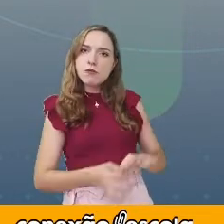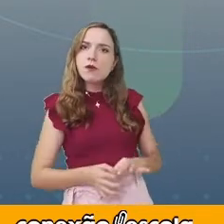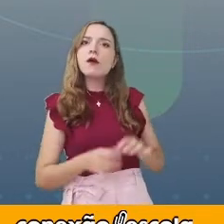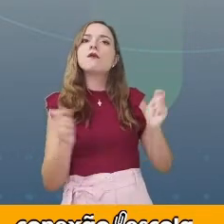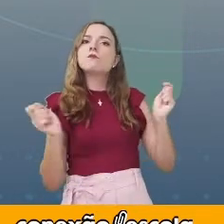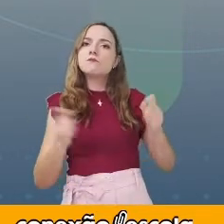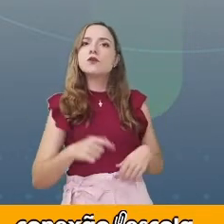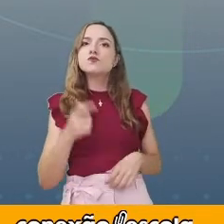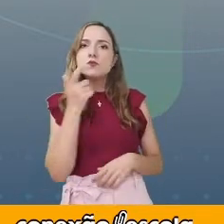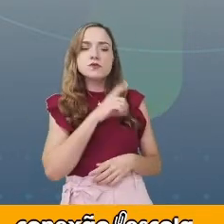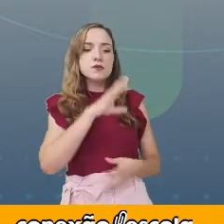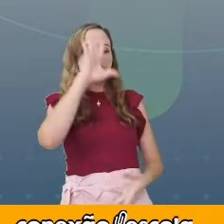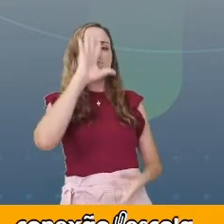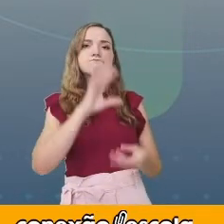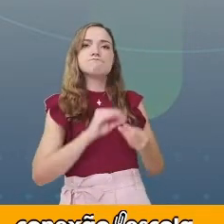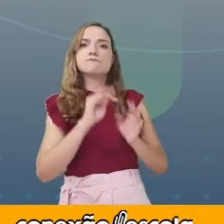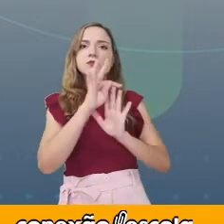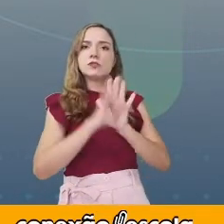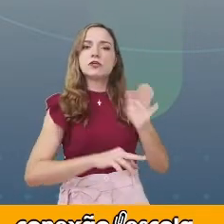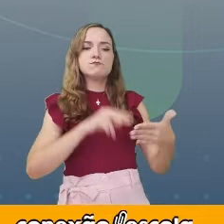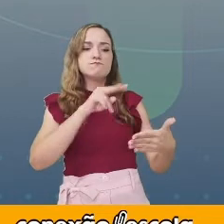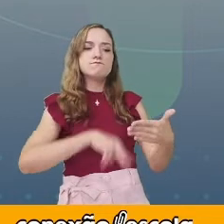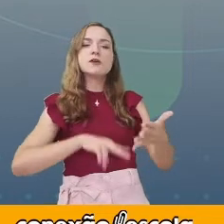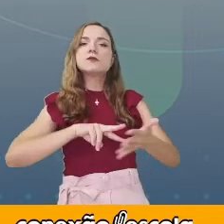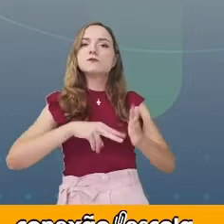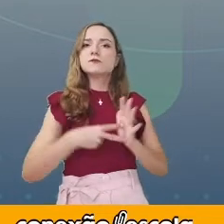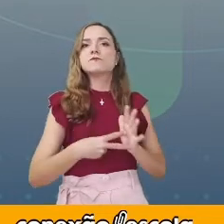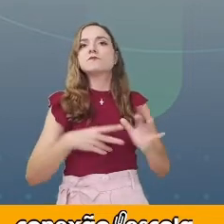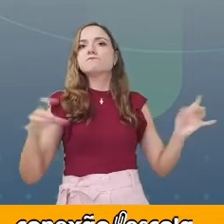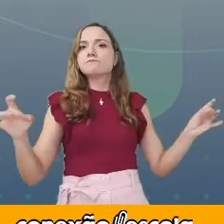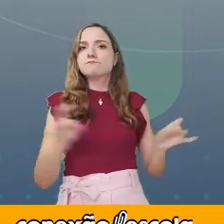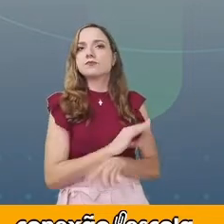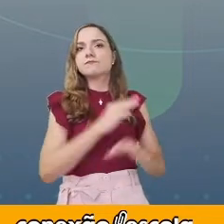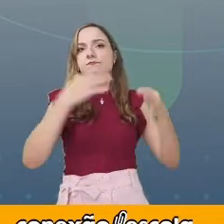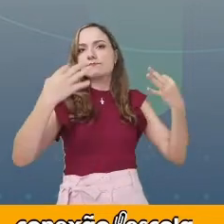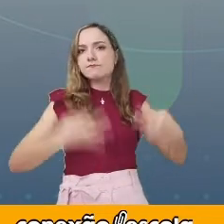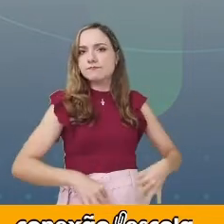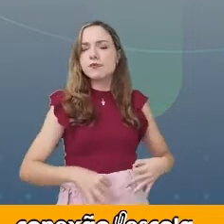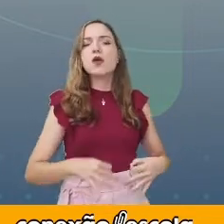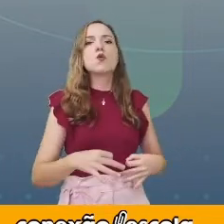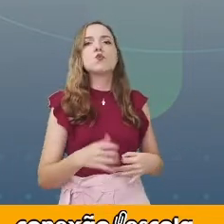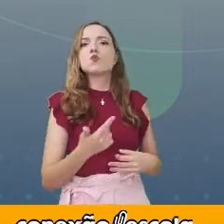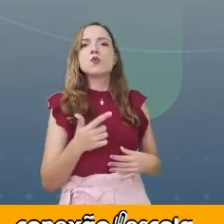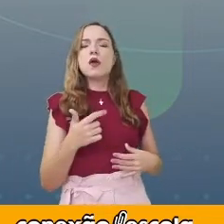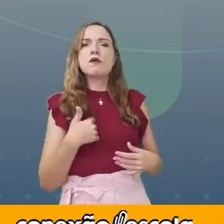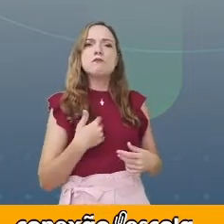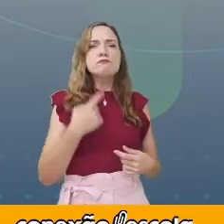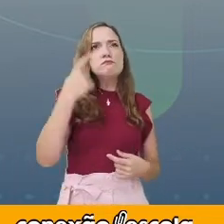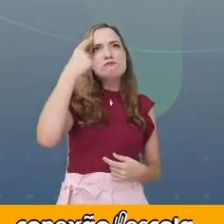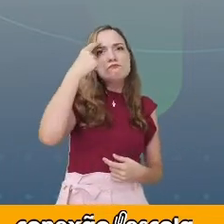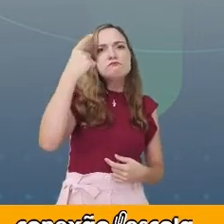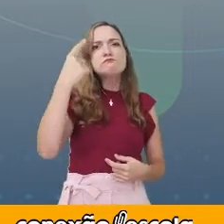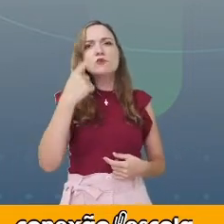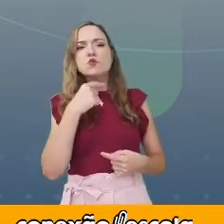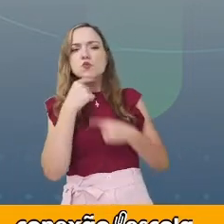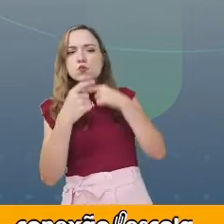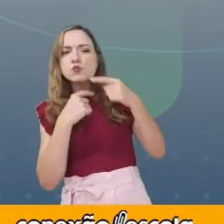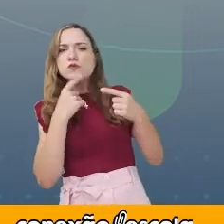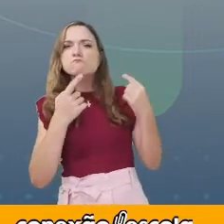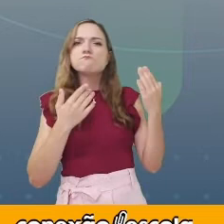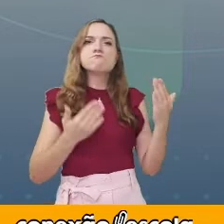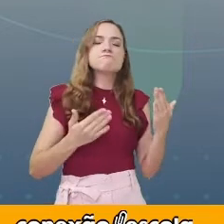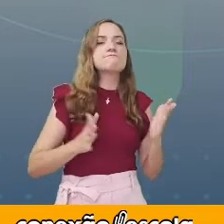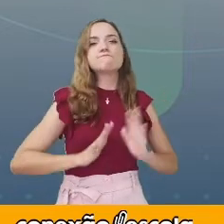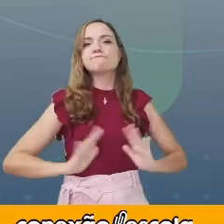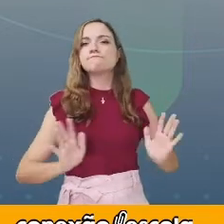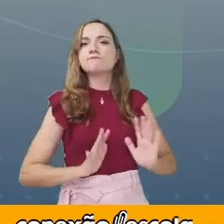respectivamente, para ter um texto com sentido completo, sem quebras de sentido, promovendo